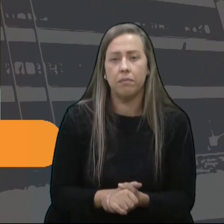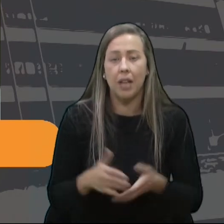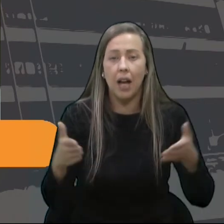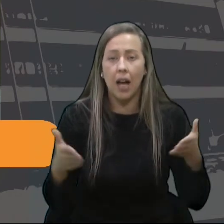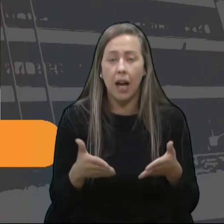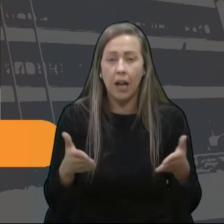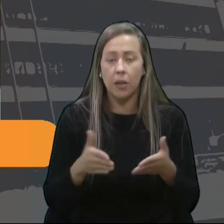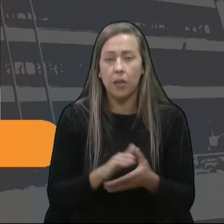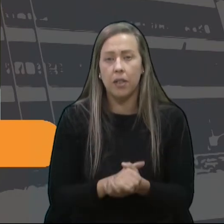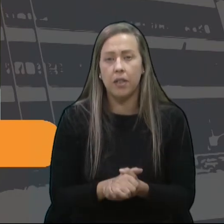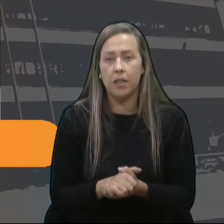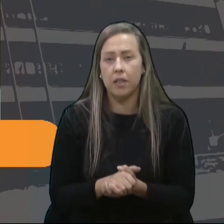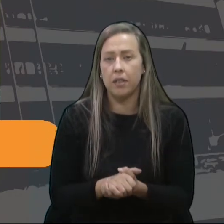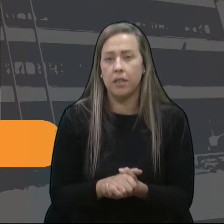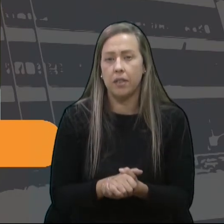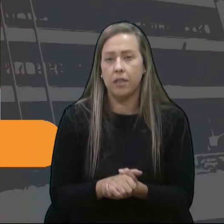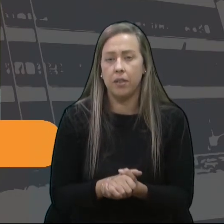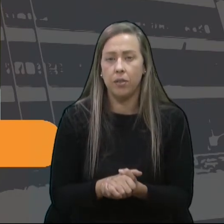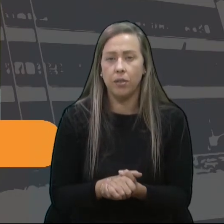Agora,